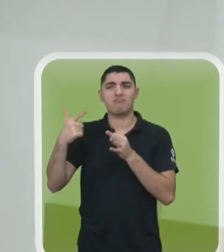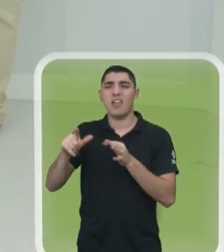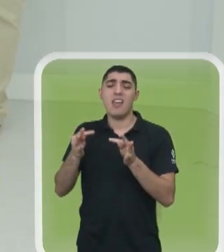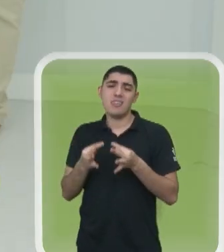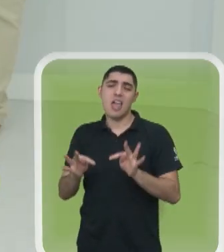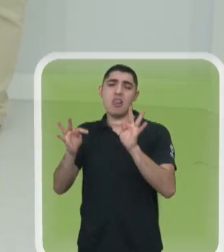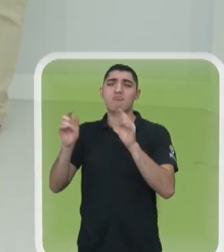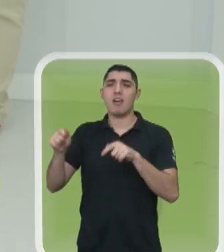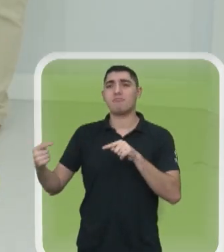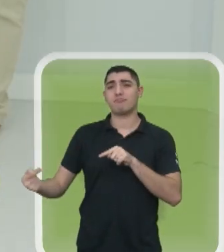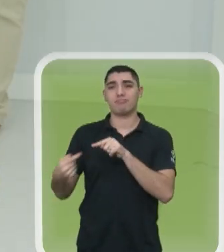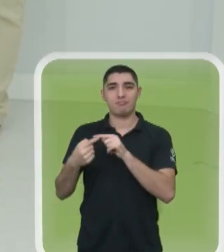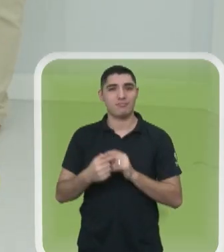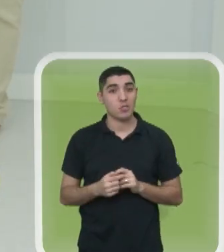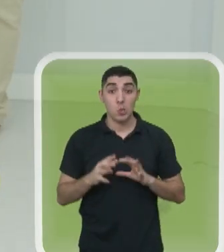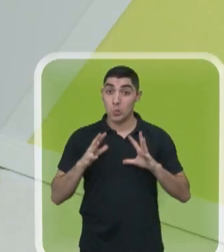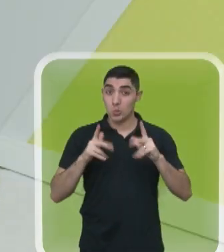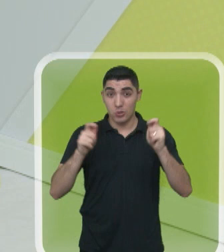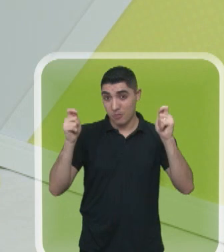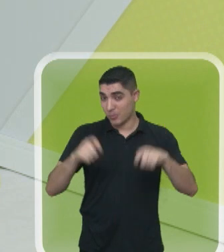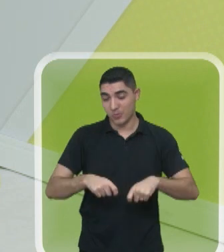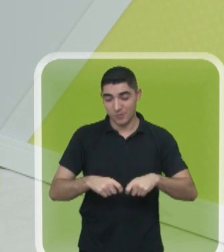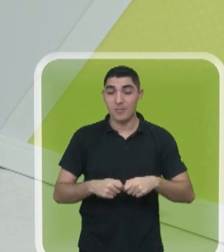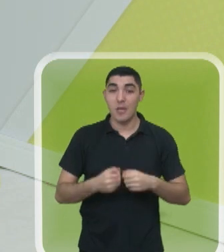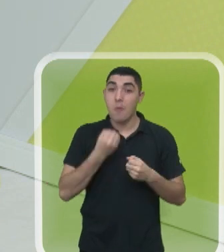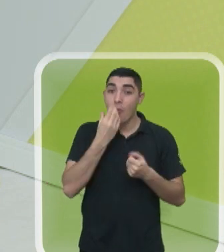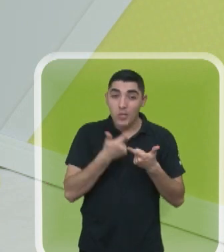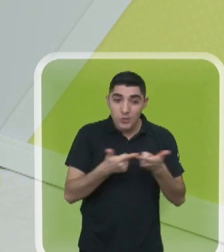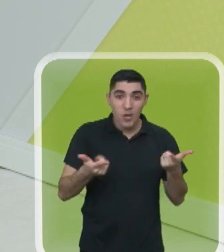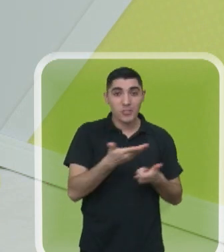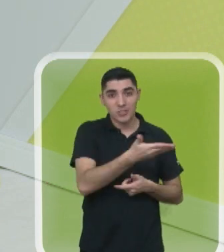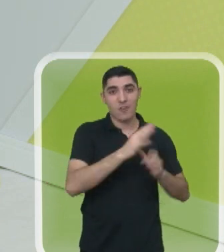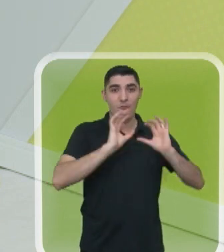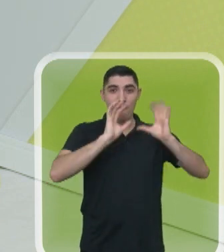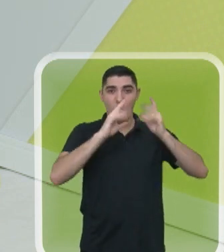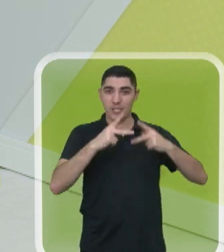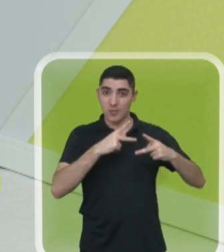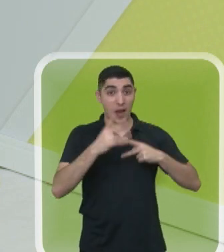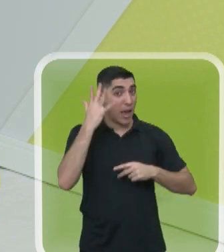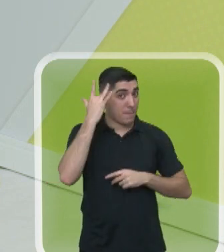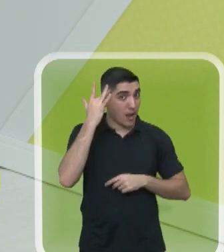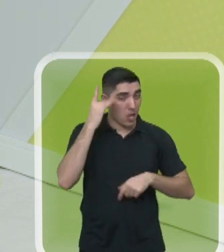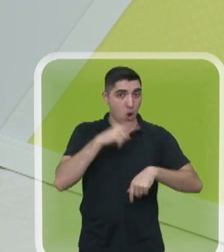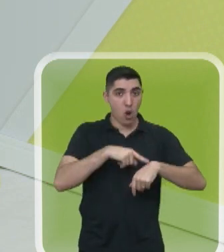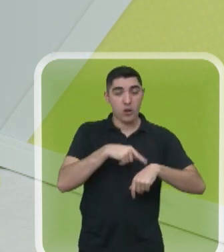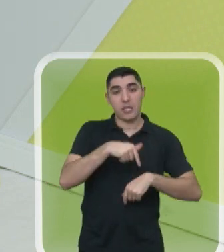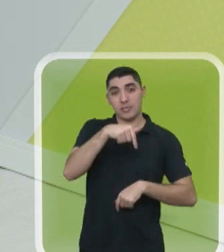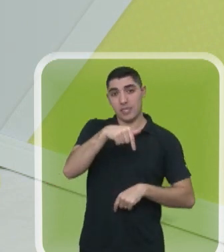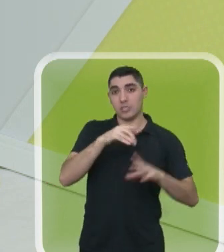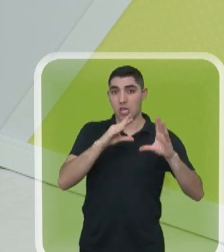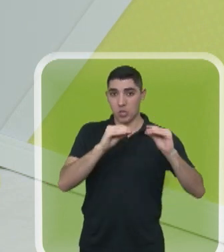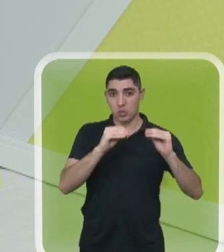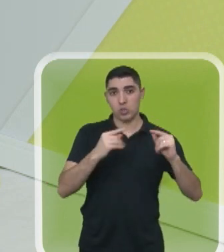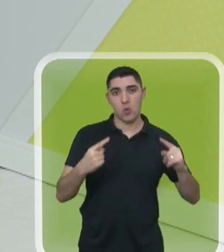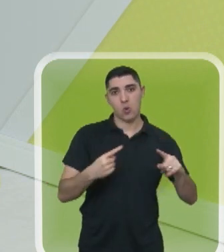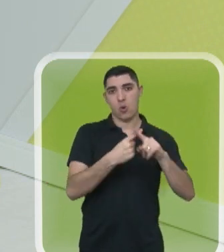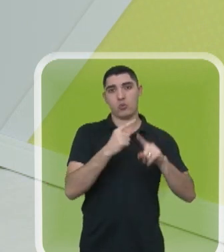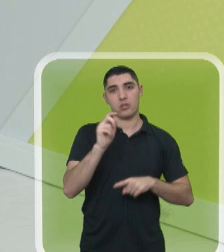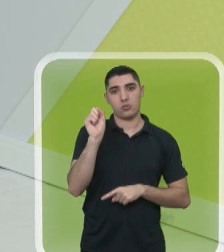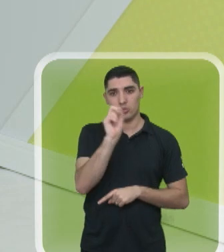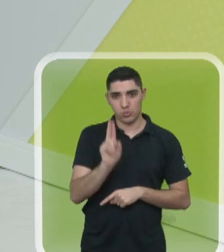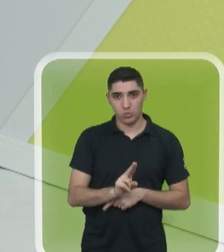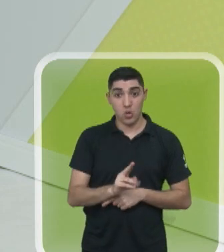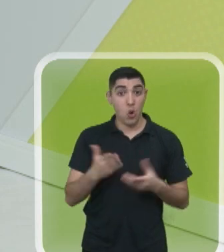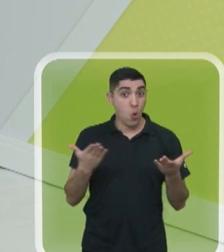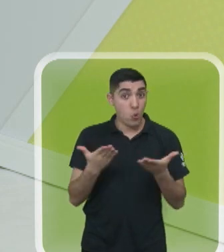distâncias. Tudo é possível. Sorte aí para o Farmacon de Vôlei São José. Jogo amanhã, 19 horas, contra a equipe do Suzano. Brunão, tá cheio. O